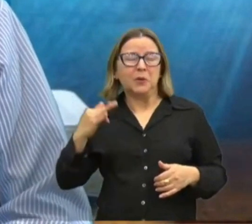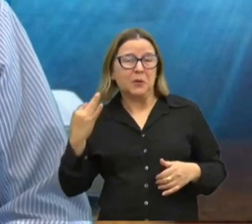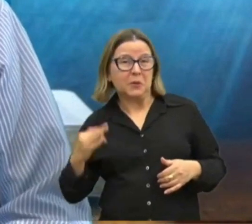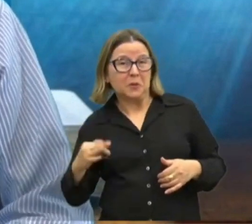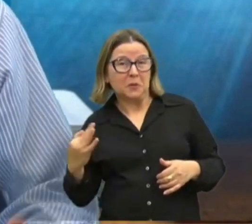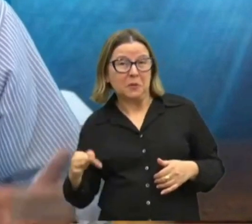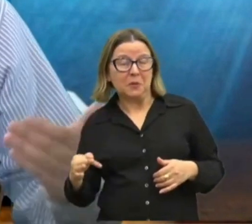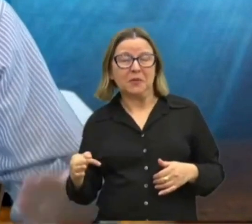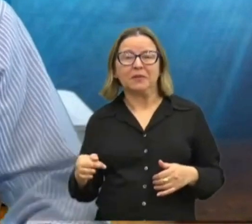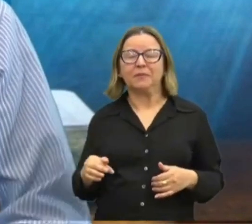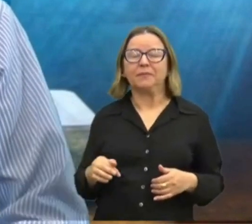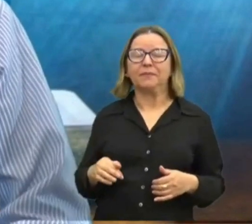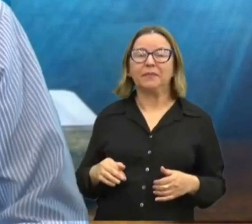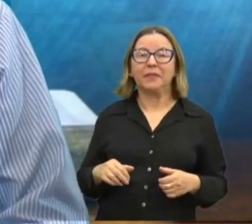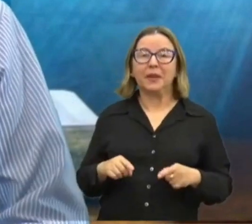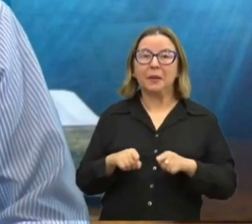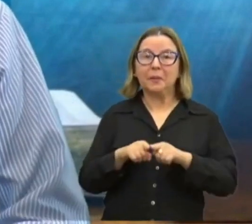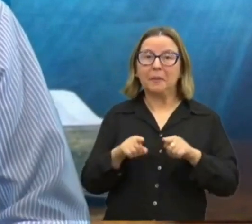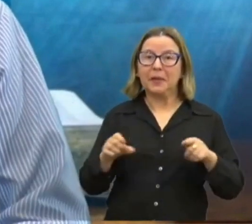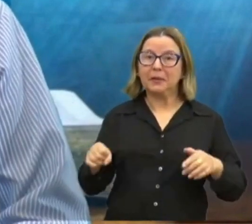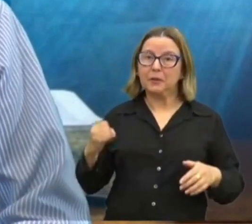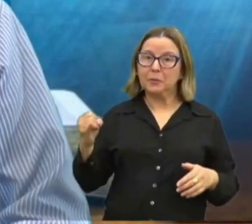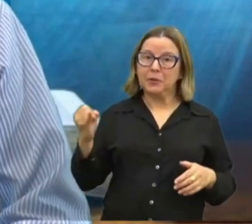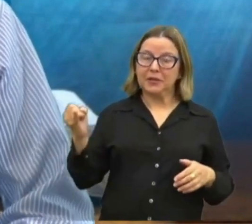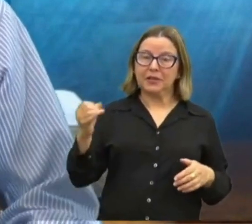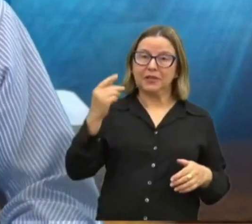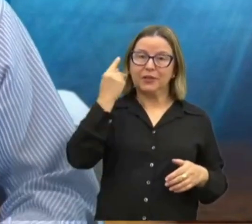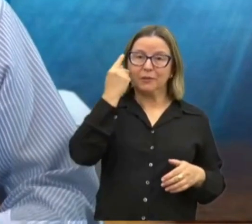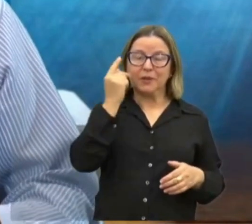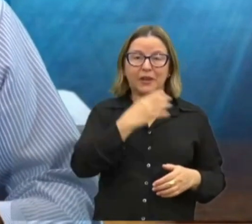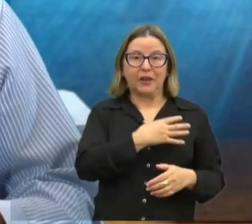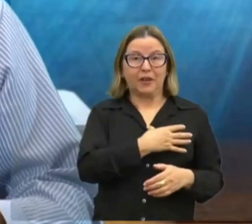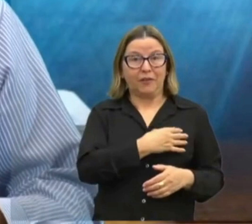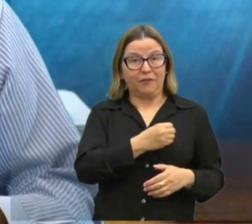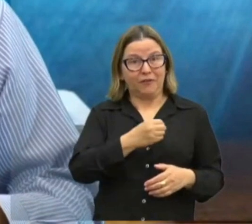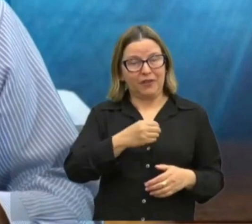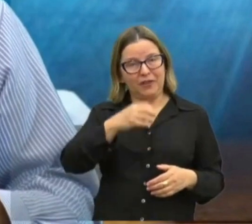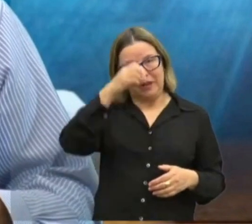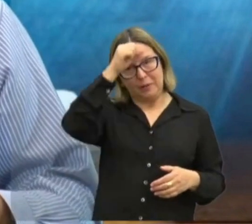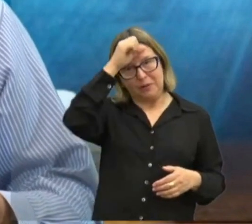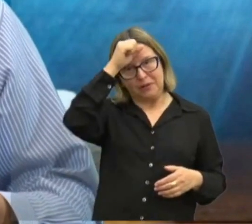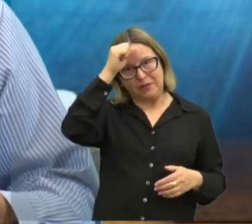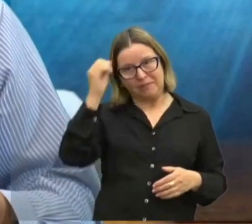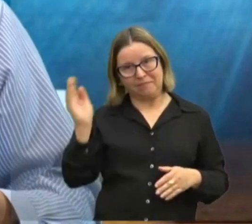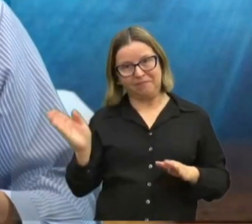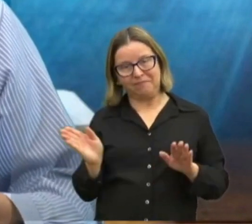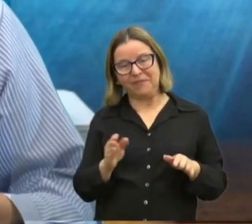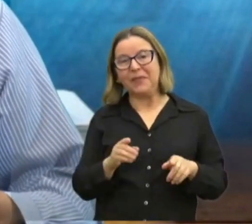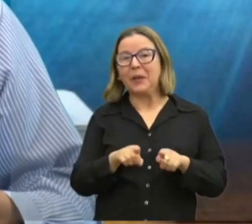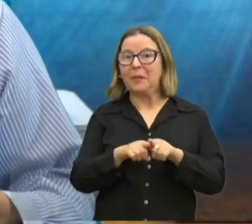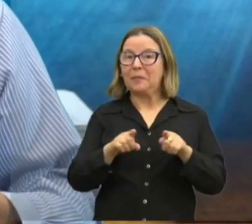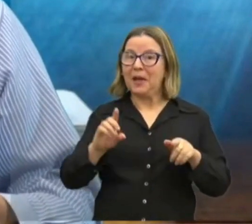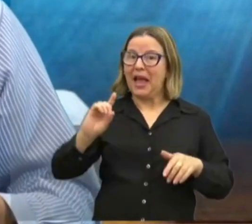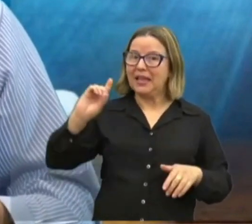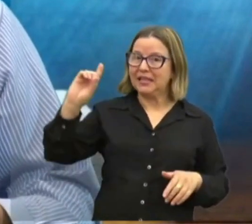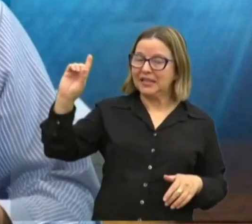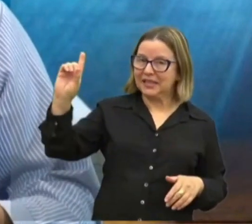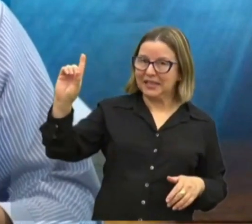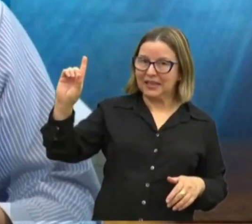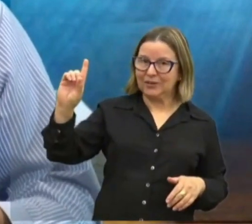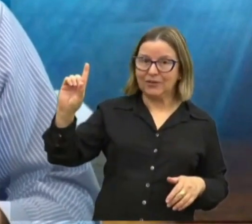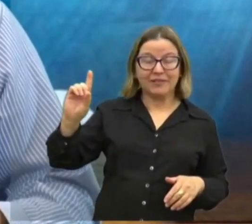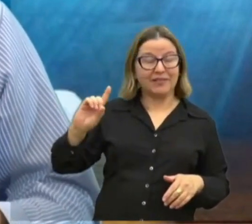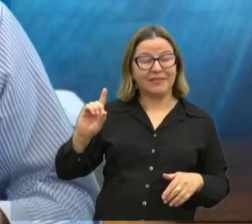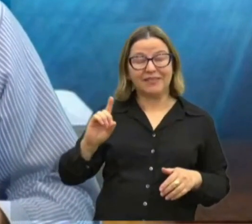do próprio amadurecimento na vida deles, né? Mas Deus, Ele não fez isso. Ele não poupou o